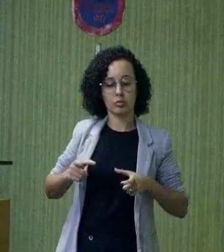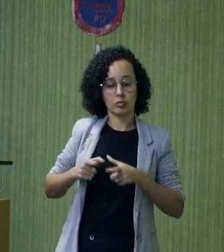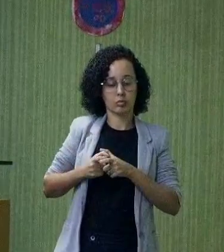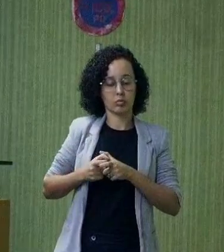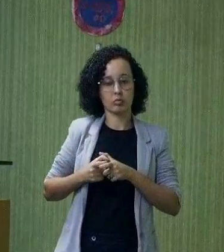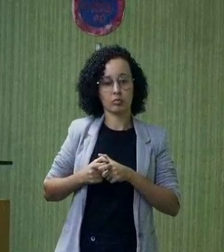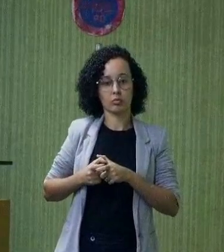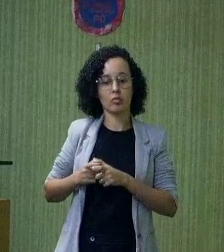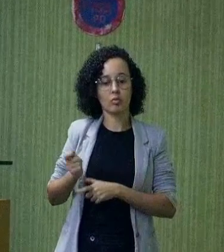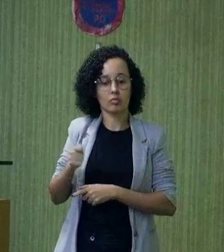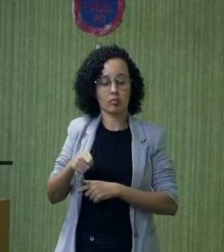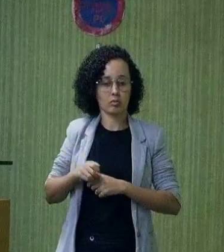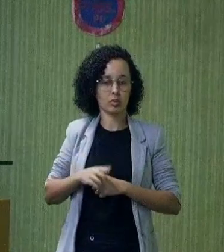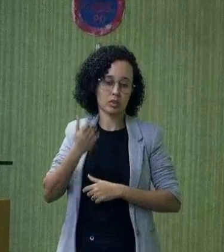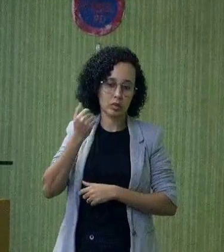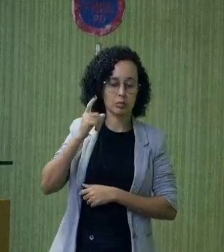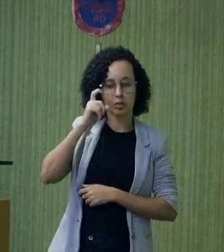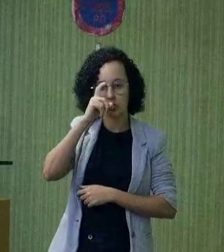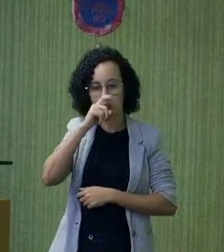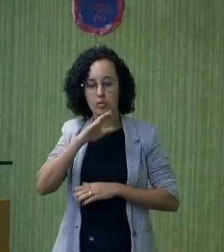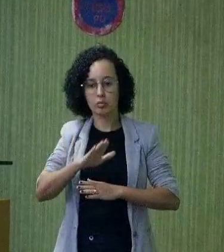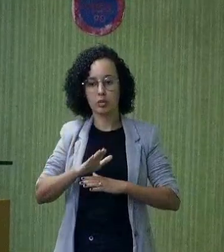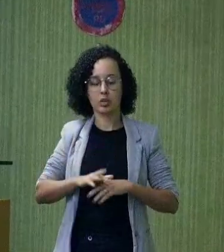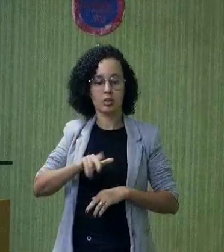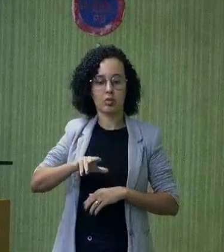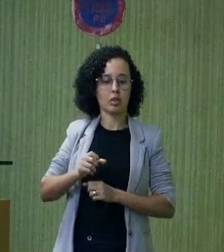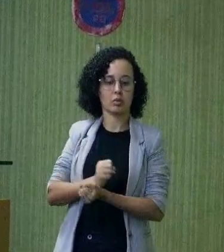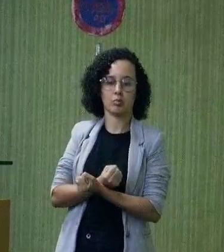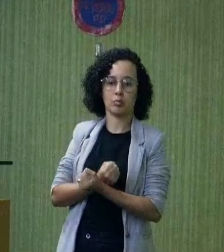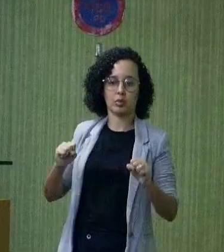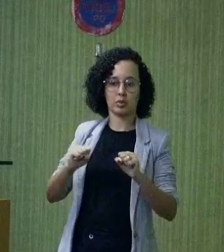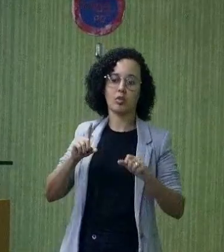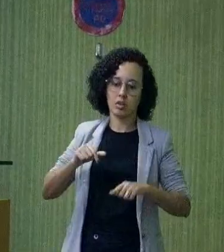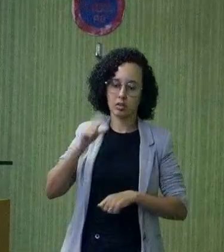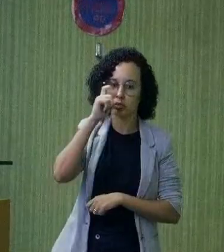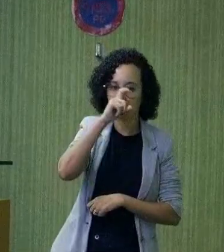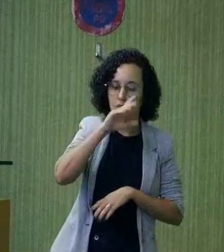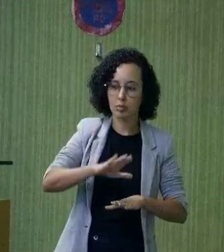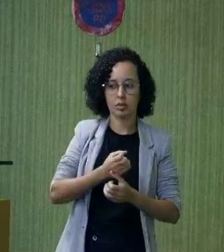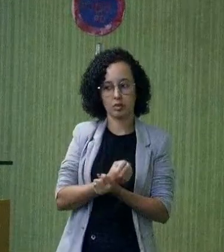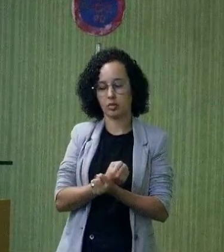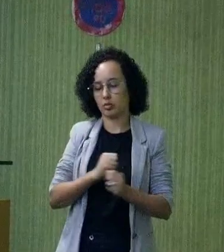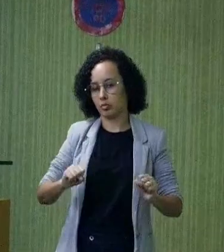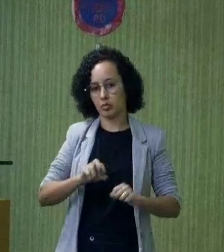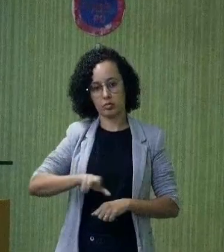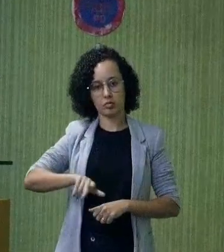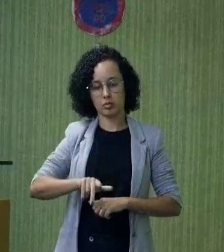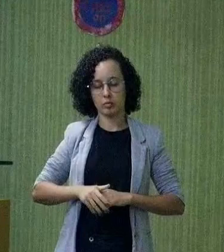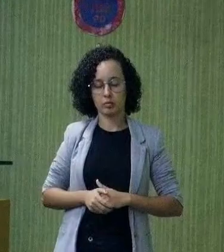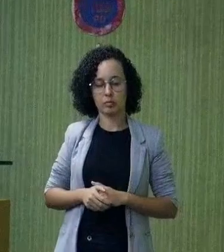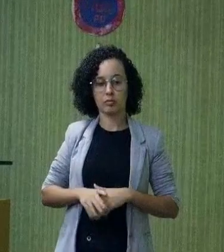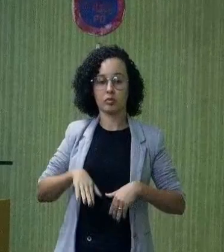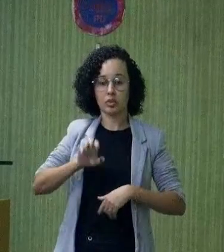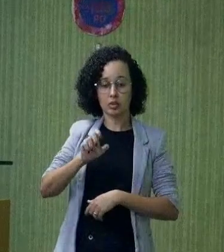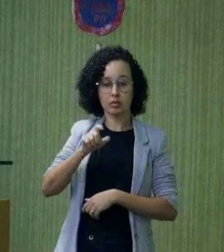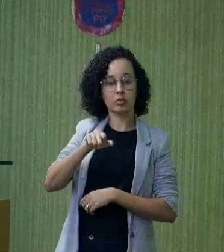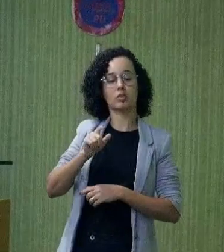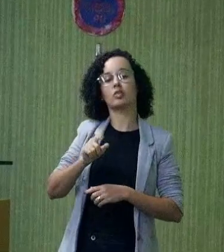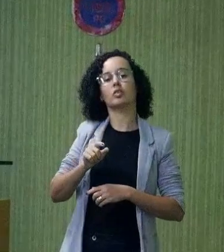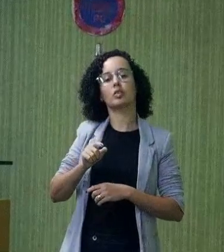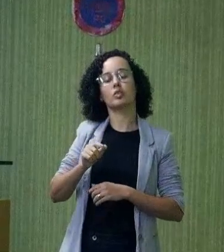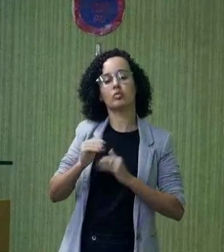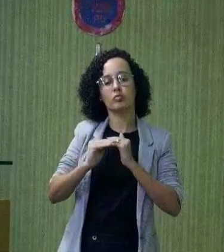né sabemos das dificuldades mas veja não é algo impossível é muito difícil mas não é impossível então se você Alia com o seu